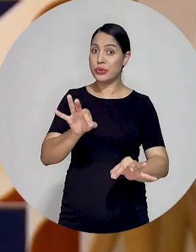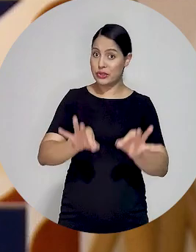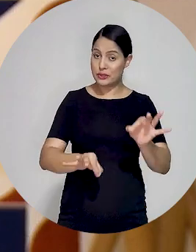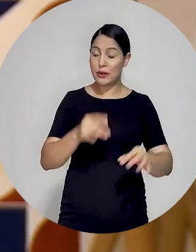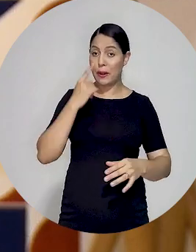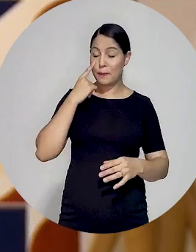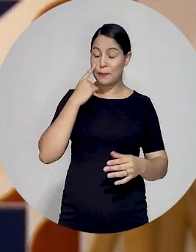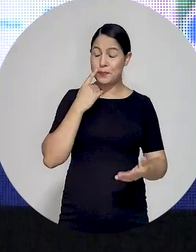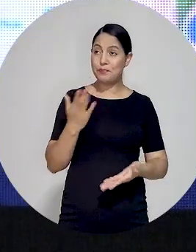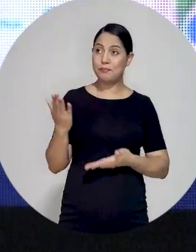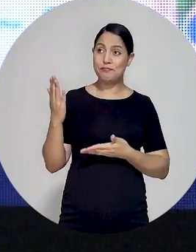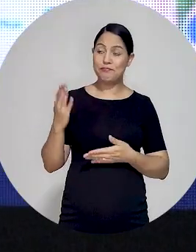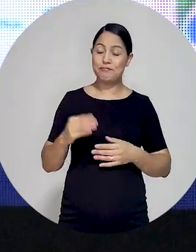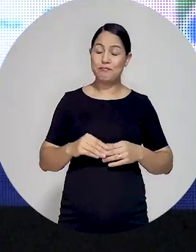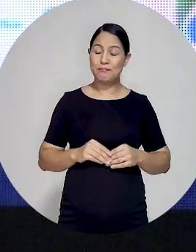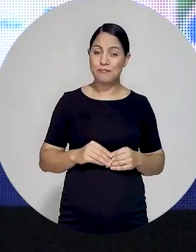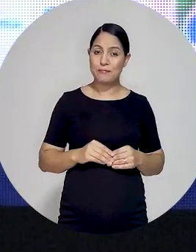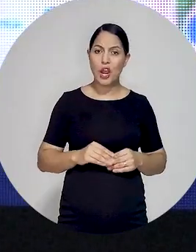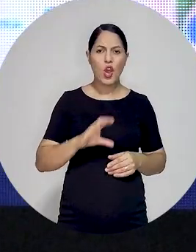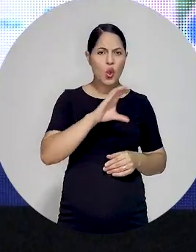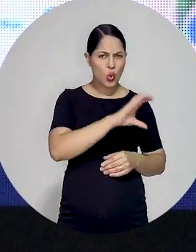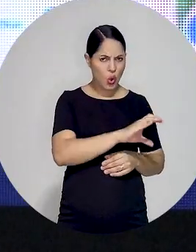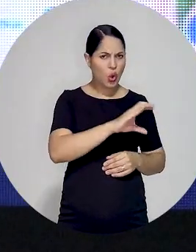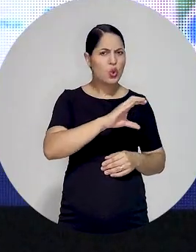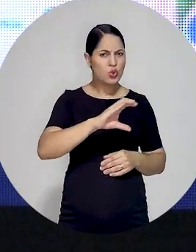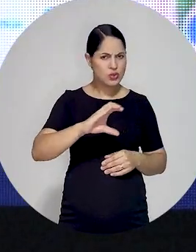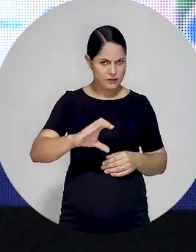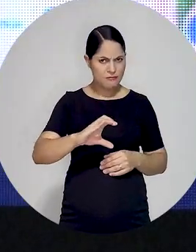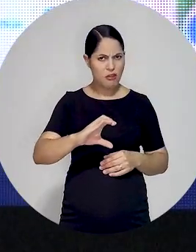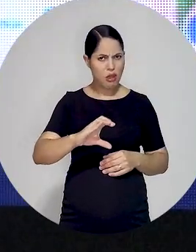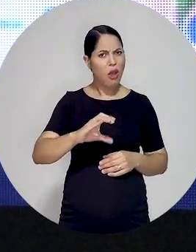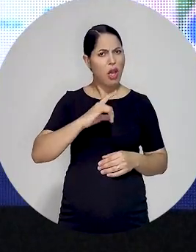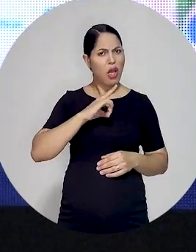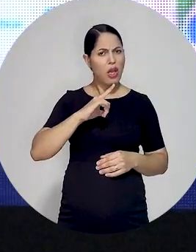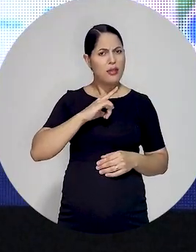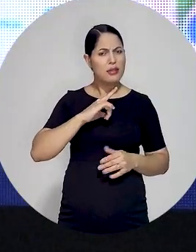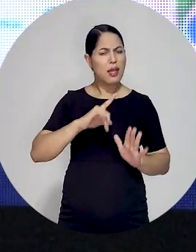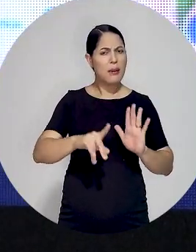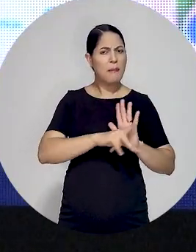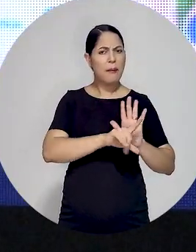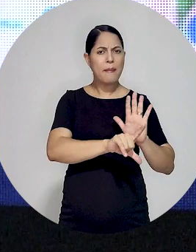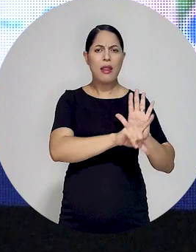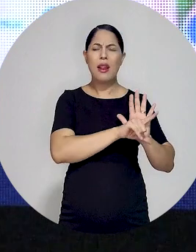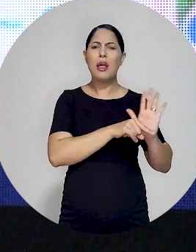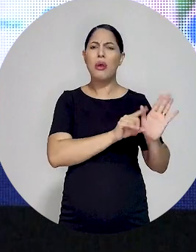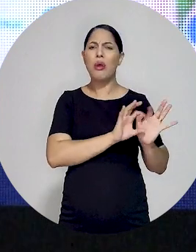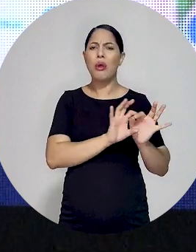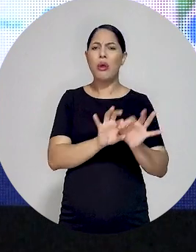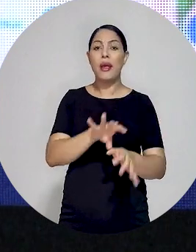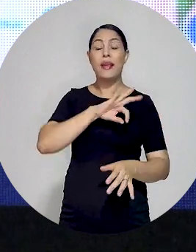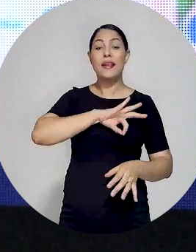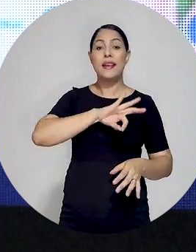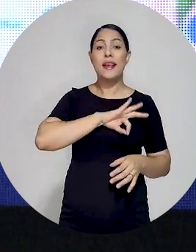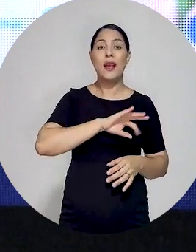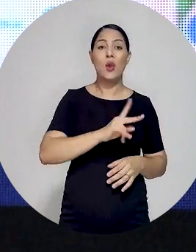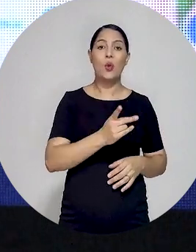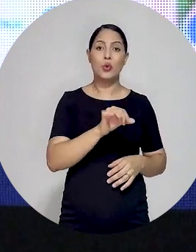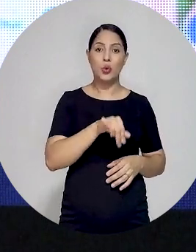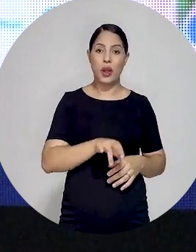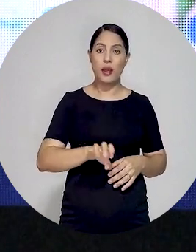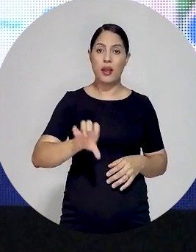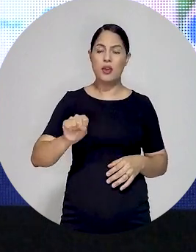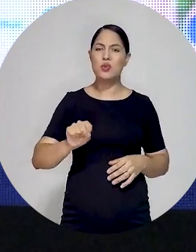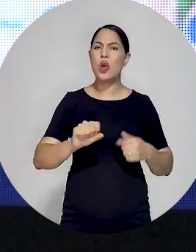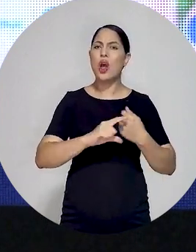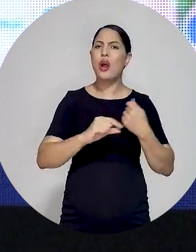direito jurisdicional. O Código Civil trouxe essa responsabilidade para litigar e a fixação dos honorários com